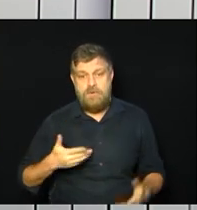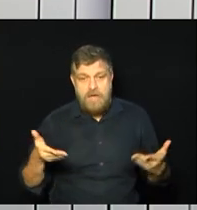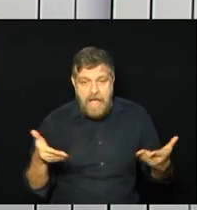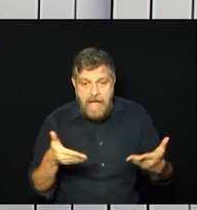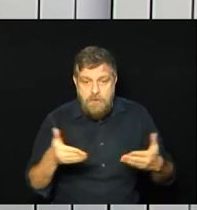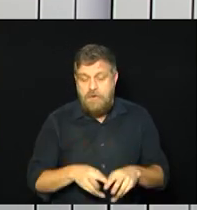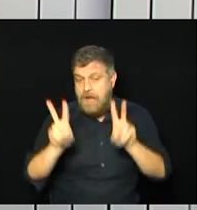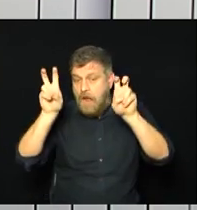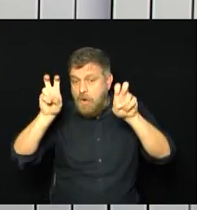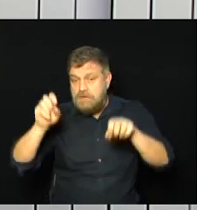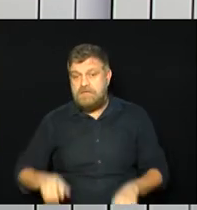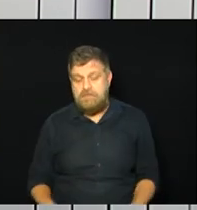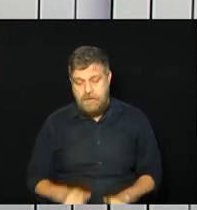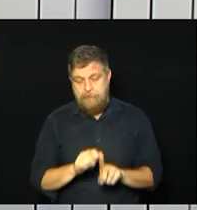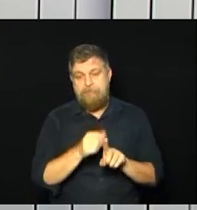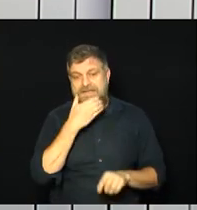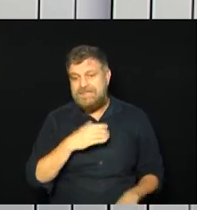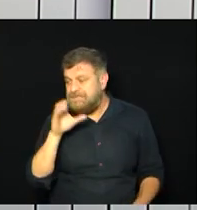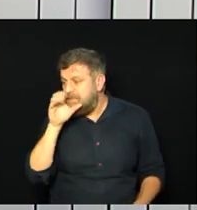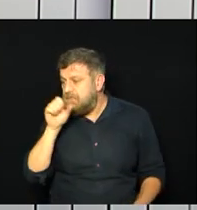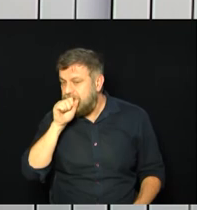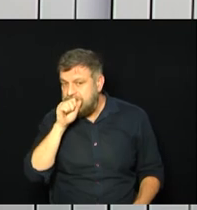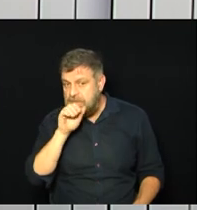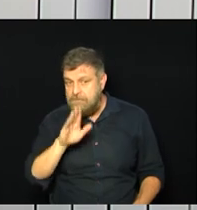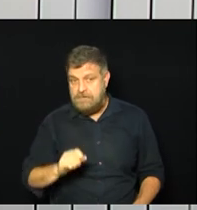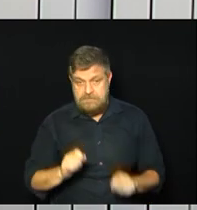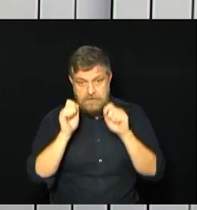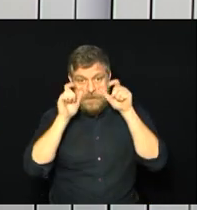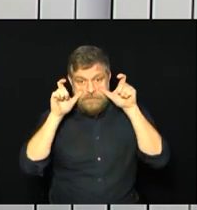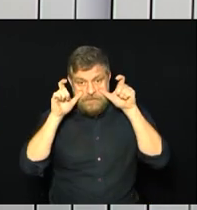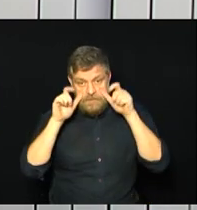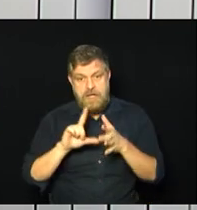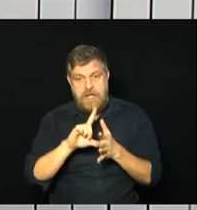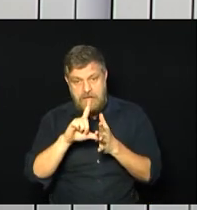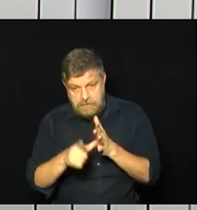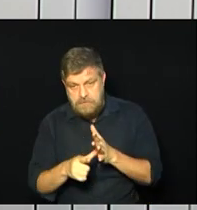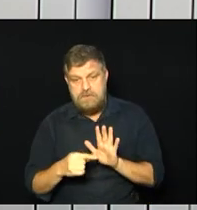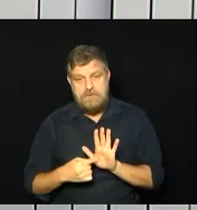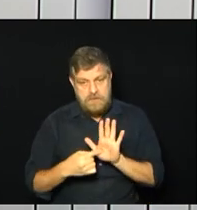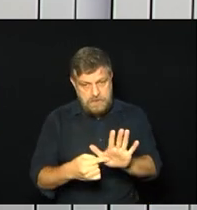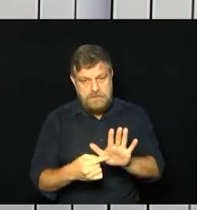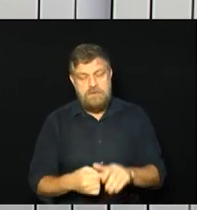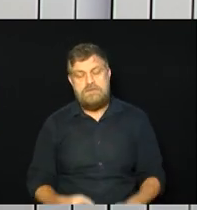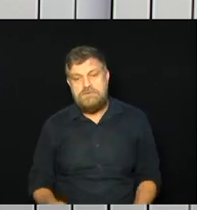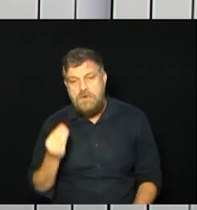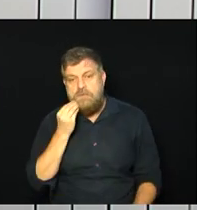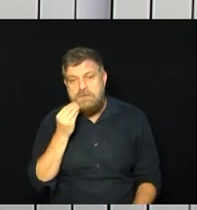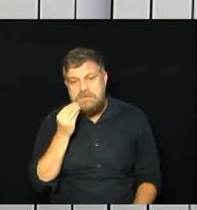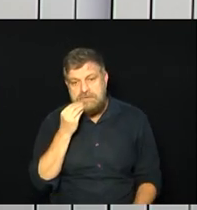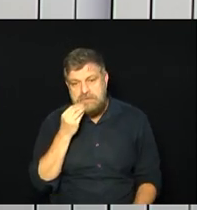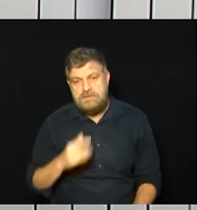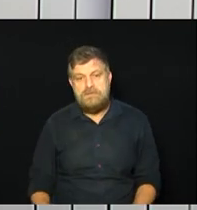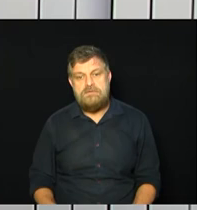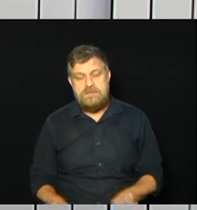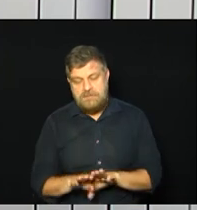que é falar sobre o Dezembro Laranja, mas fique ligadinho aqui que nós vamos, numa próxima oportunidade, exibir